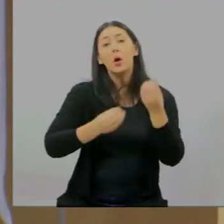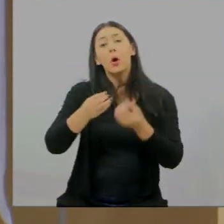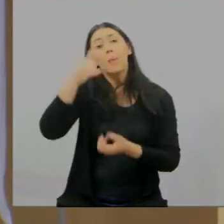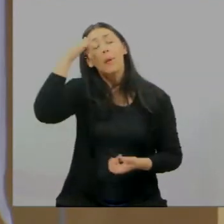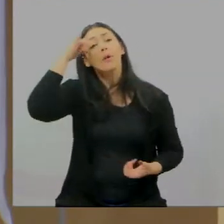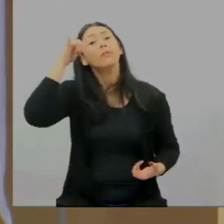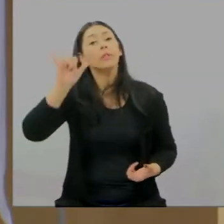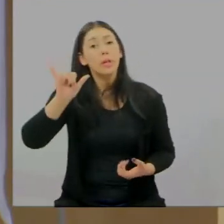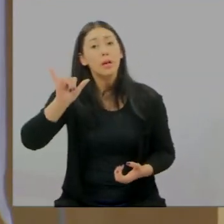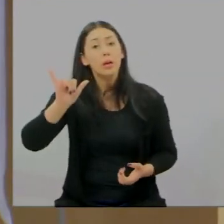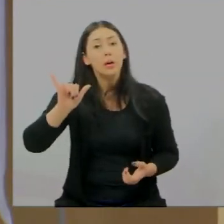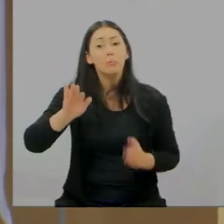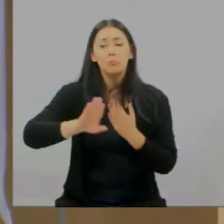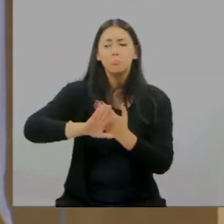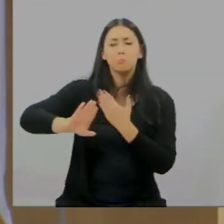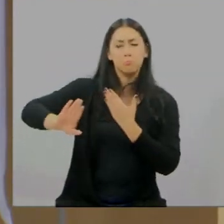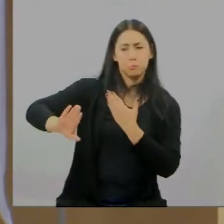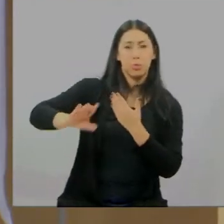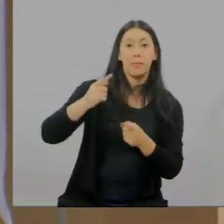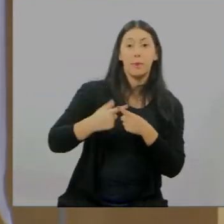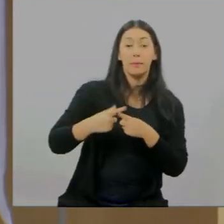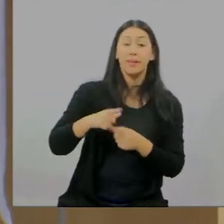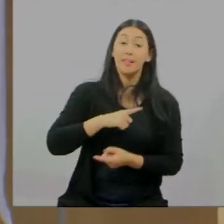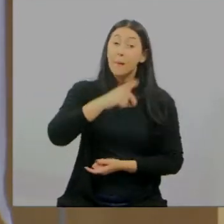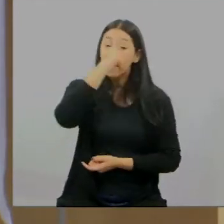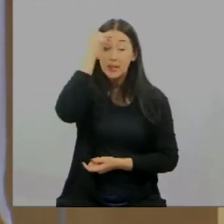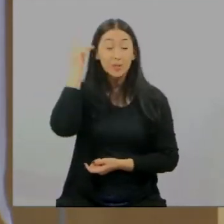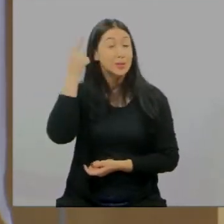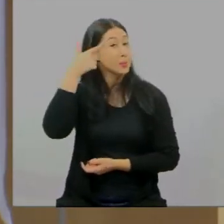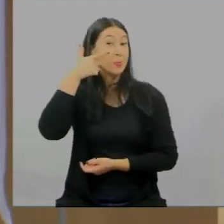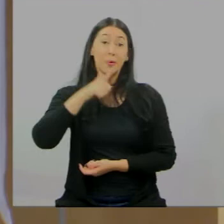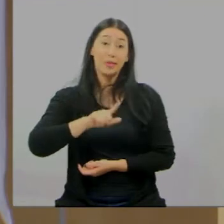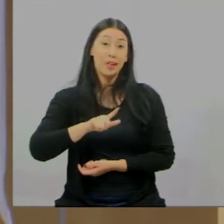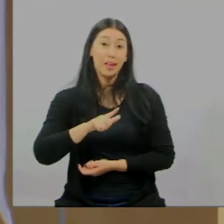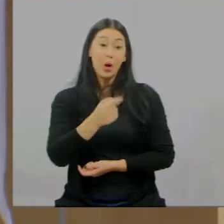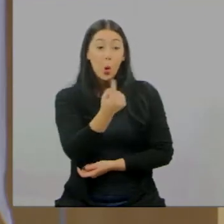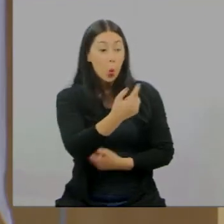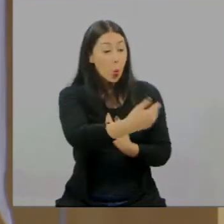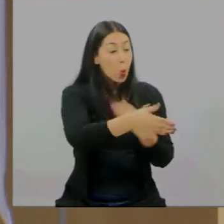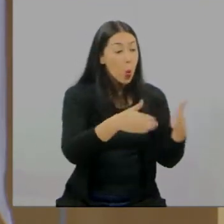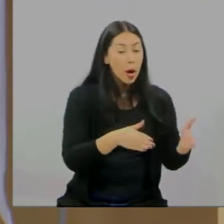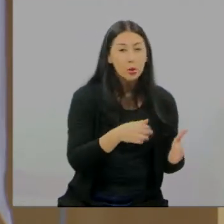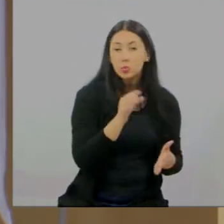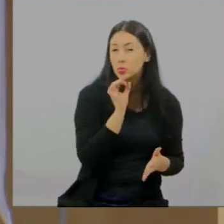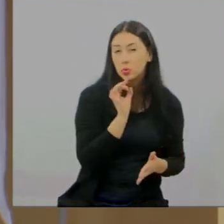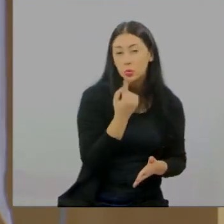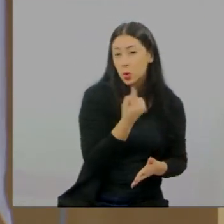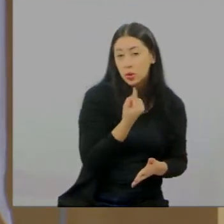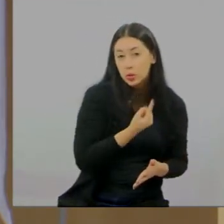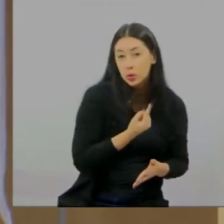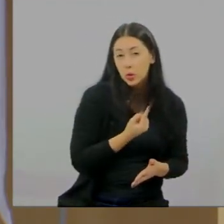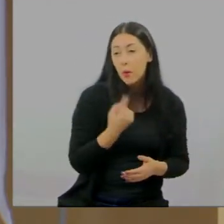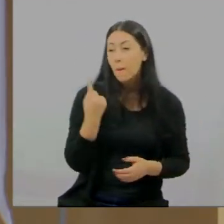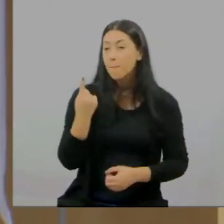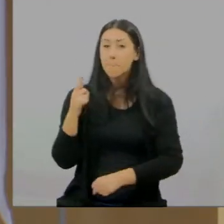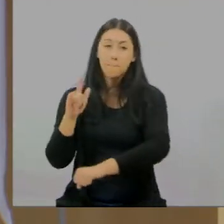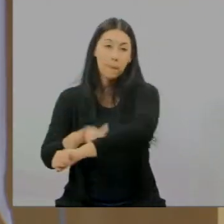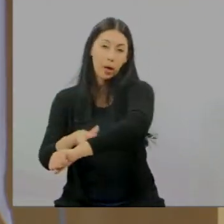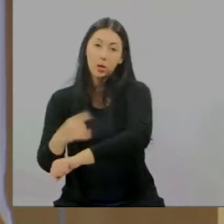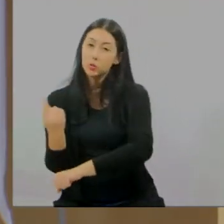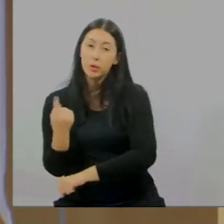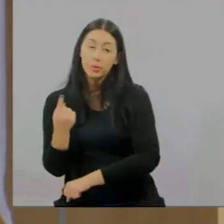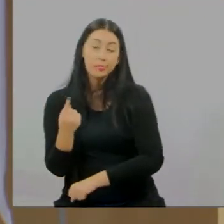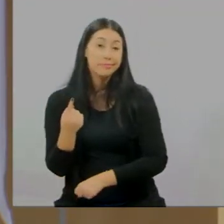em isolamentos que muitas pessoas não têm condições de ter um quarto isolado, um banheiro para usar sozinho